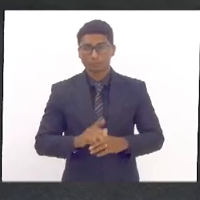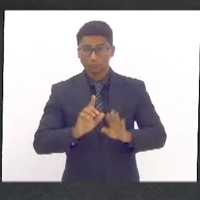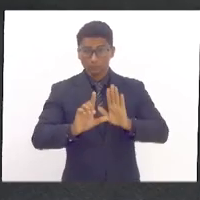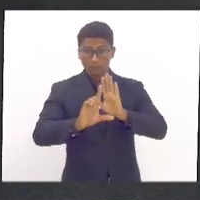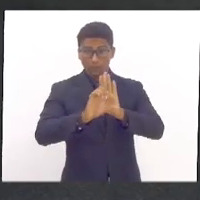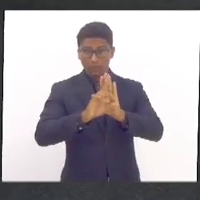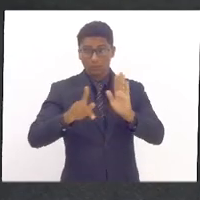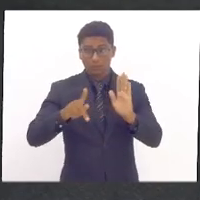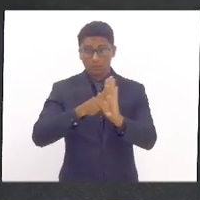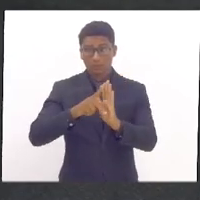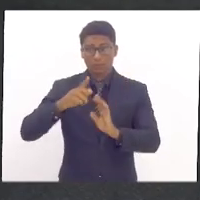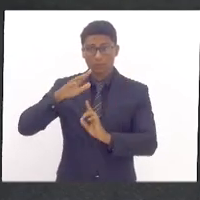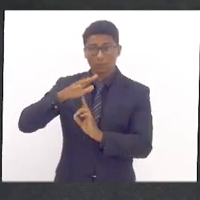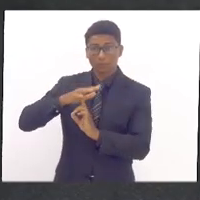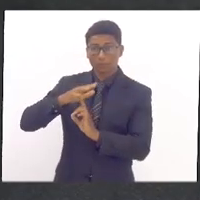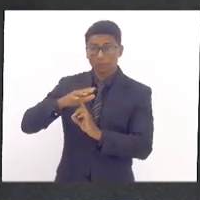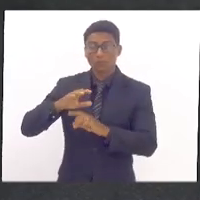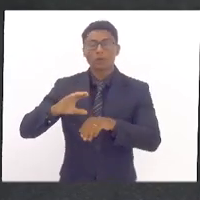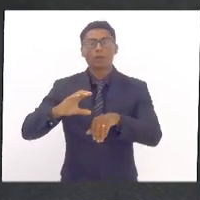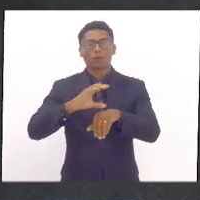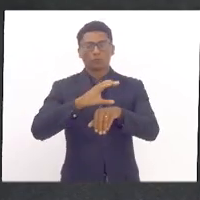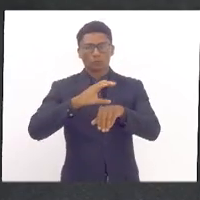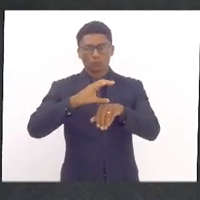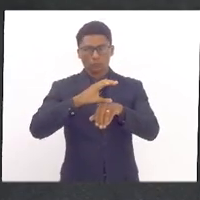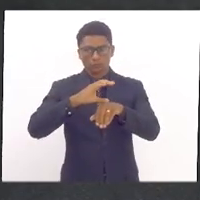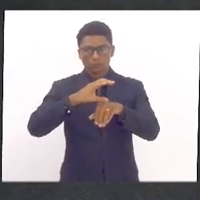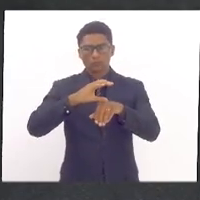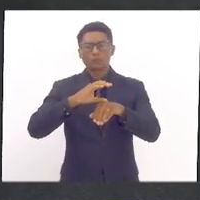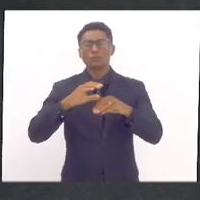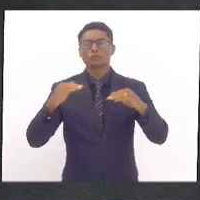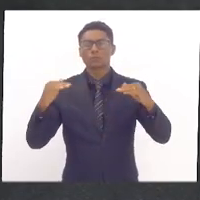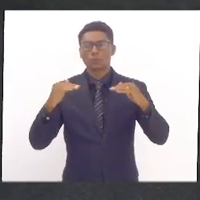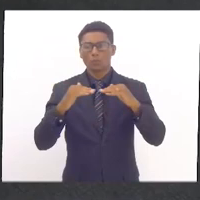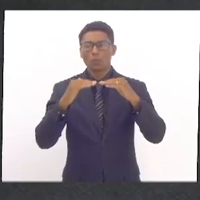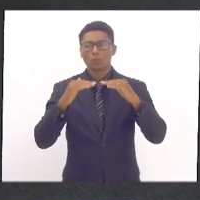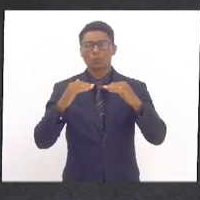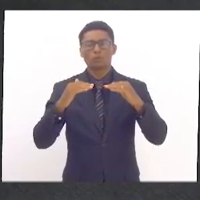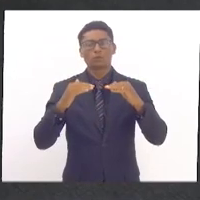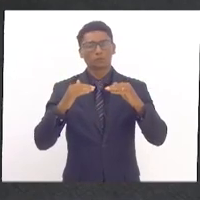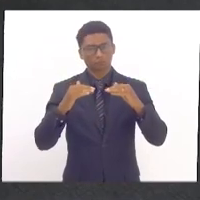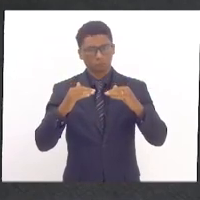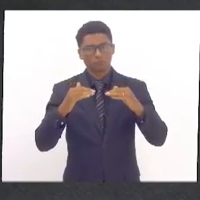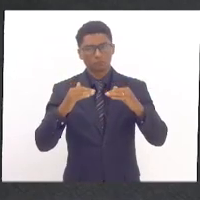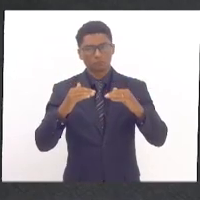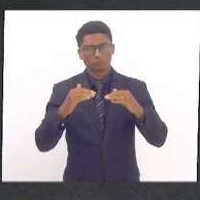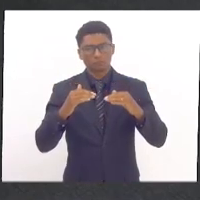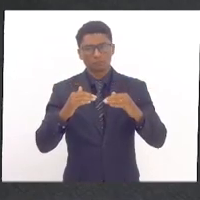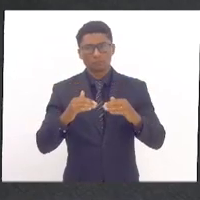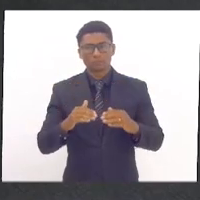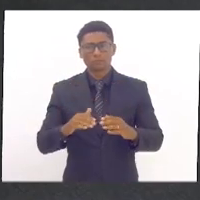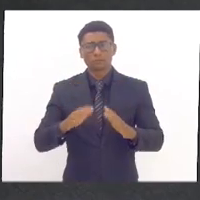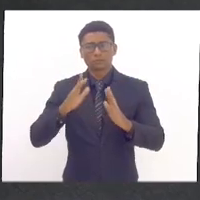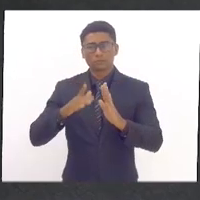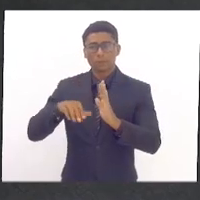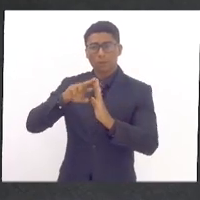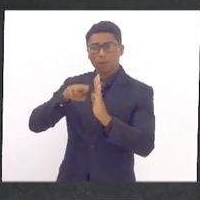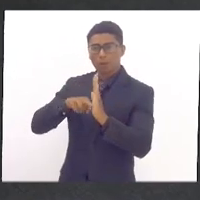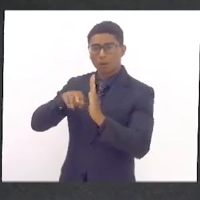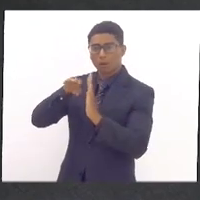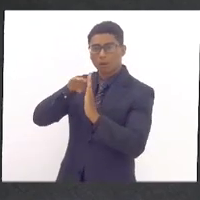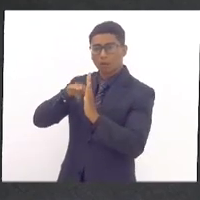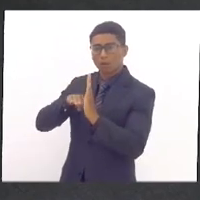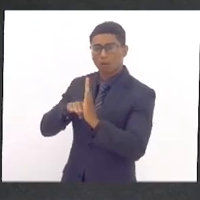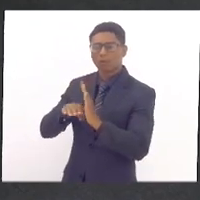Paraná constitucional, a menos das regulamentações. Ainda diz